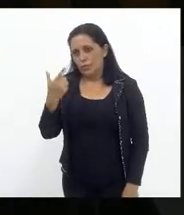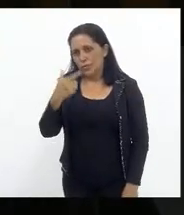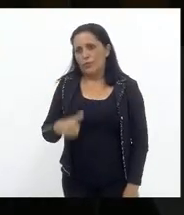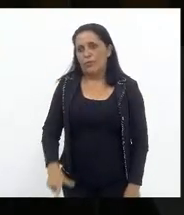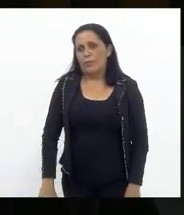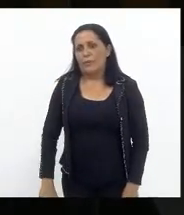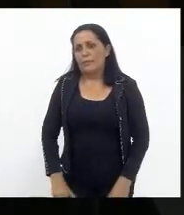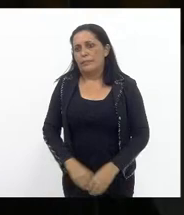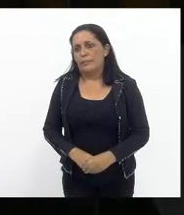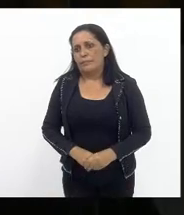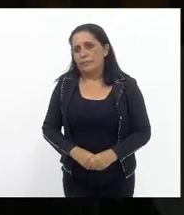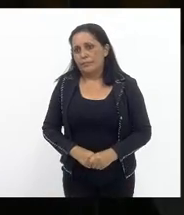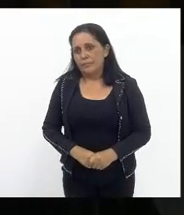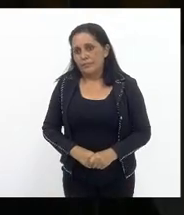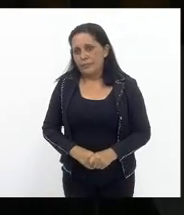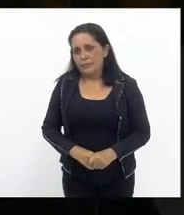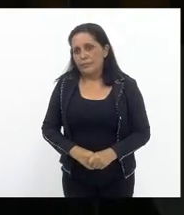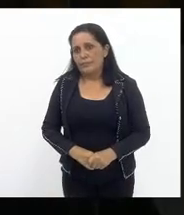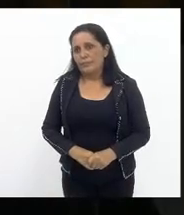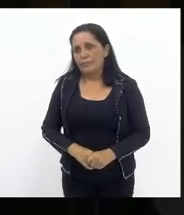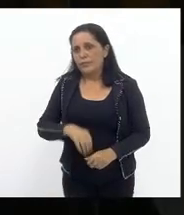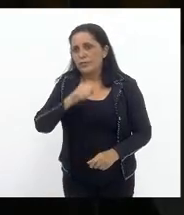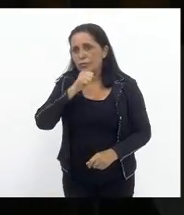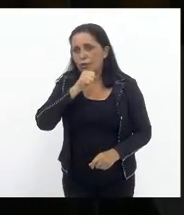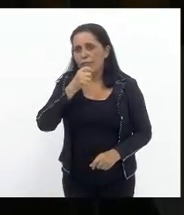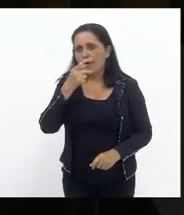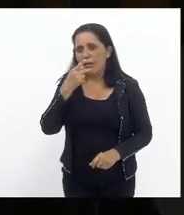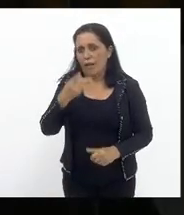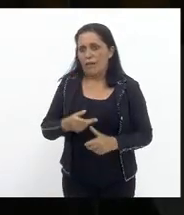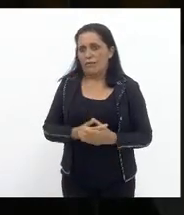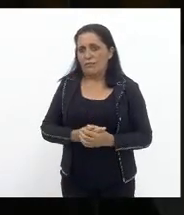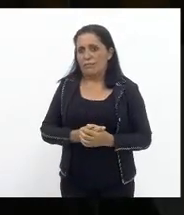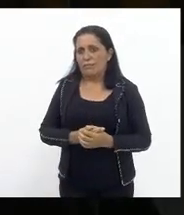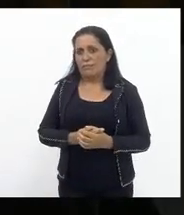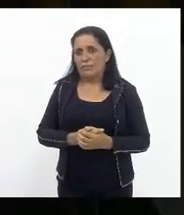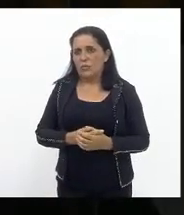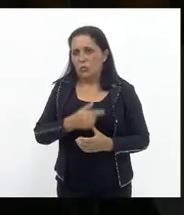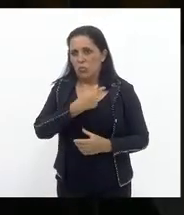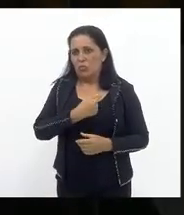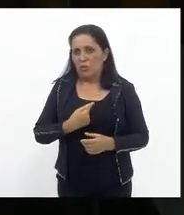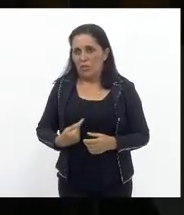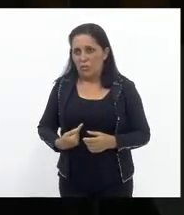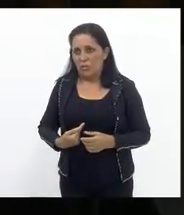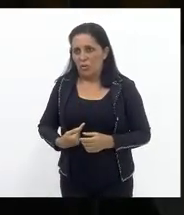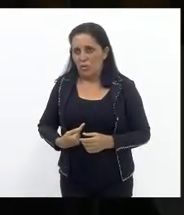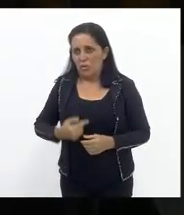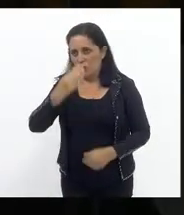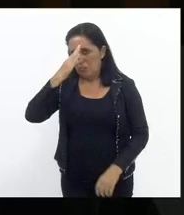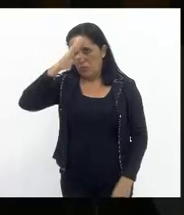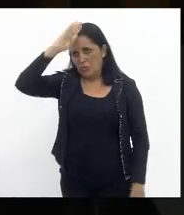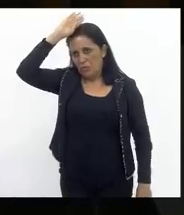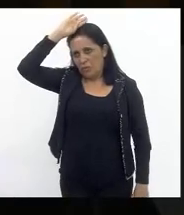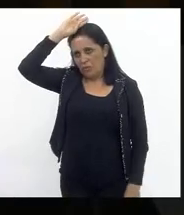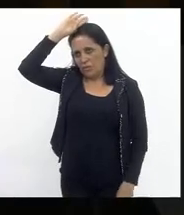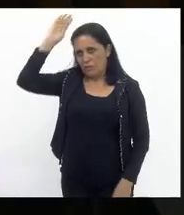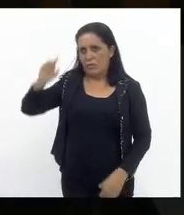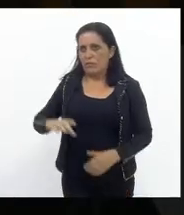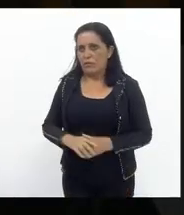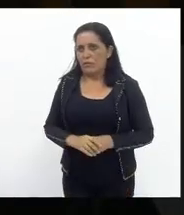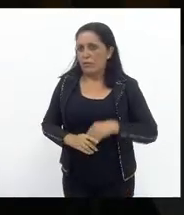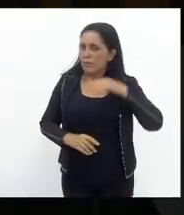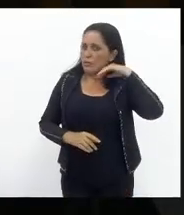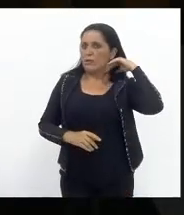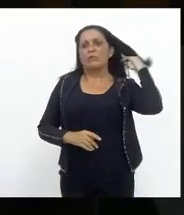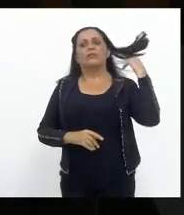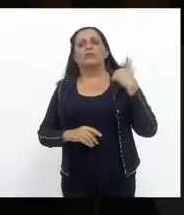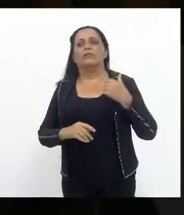vez, quando o senhor falar que é um governador bolsonarista, o senhor lembra